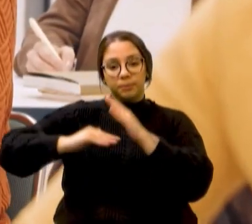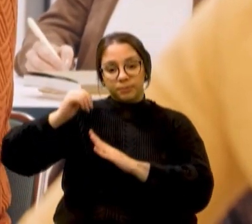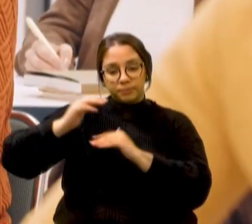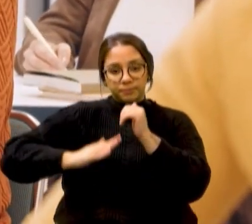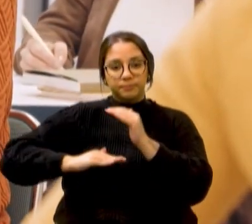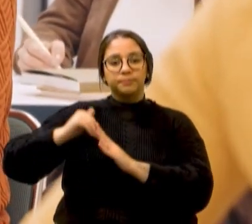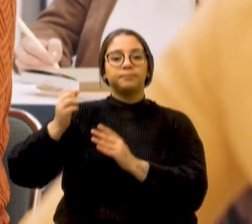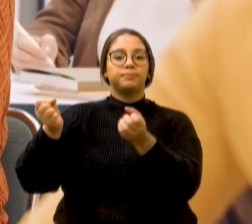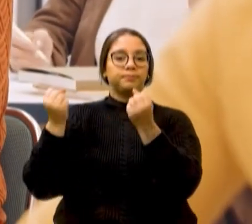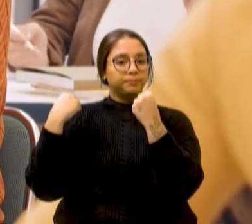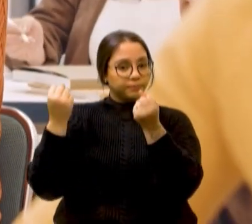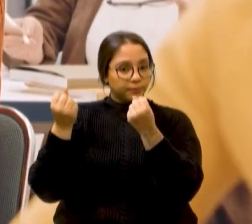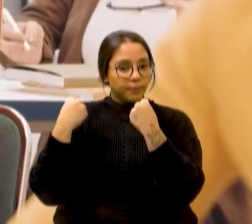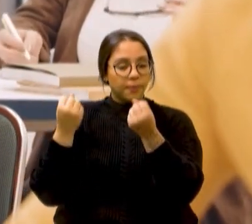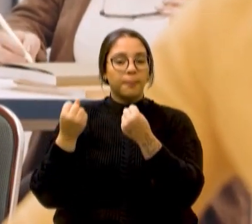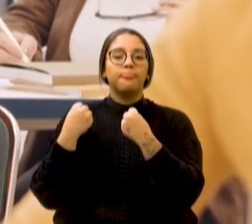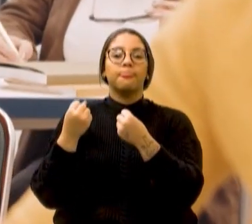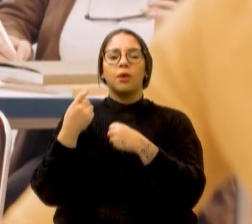a regularidade,